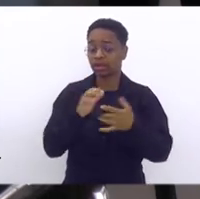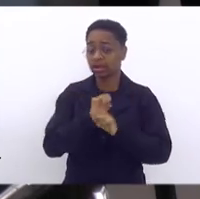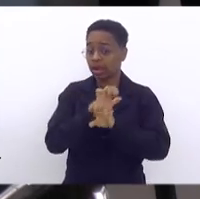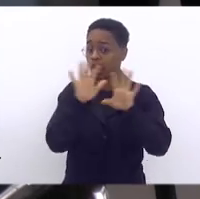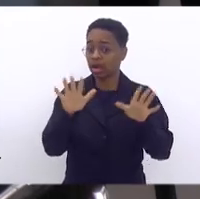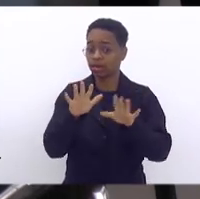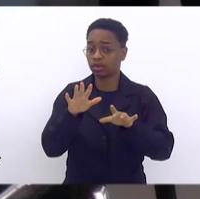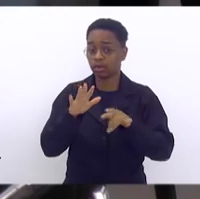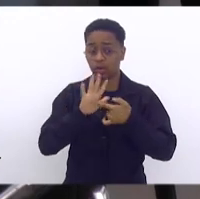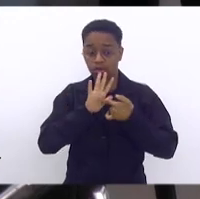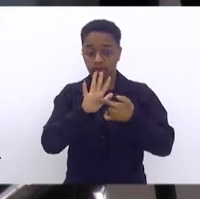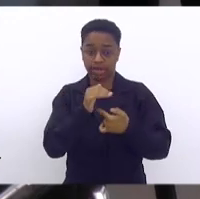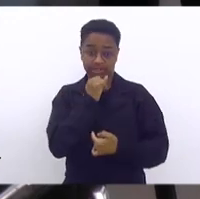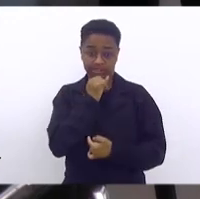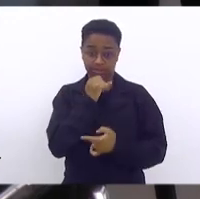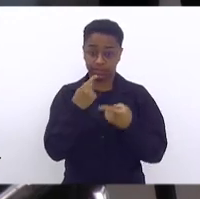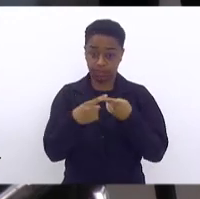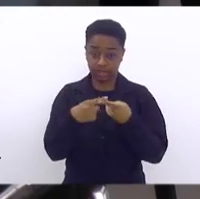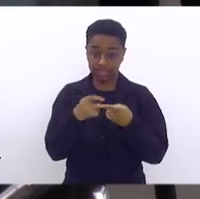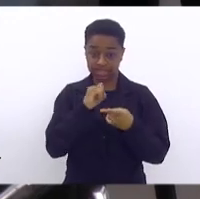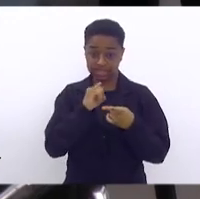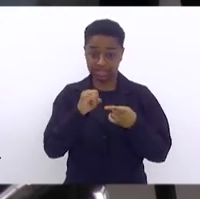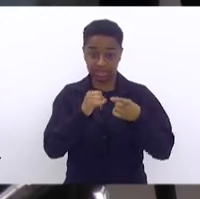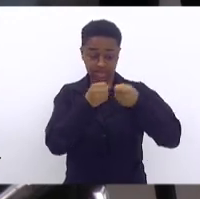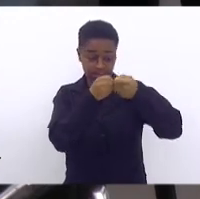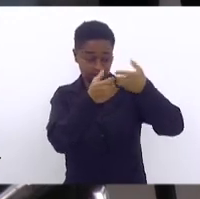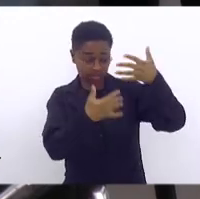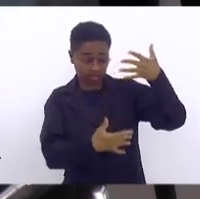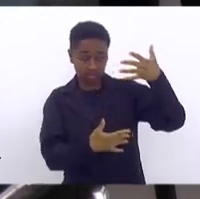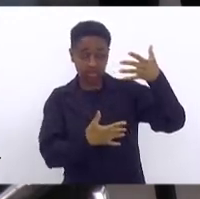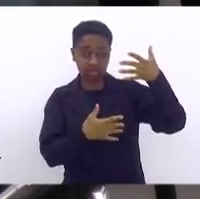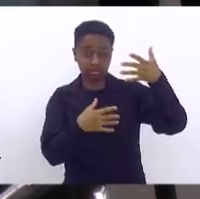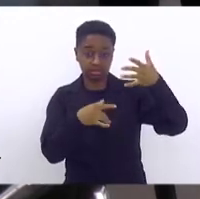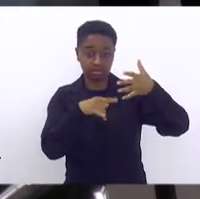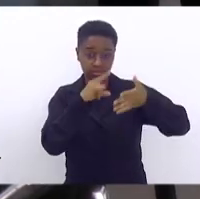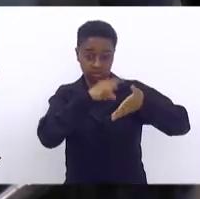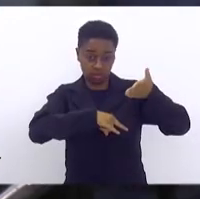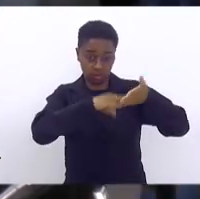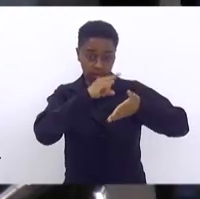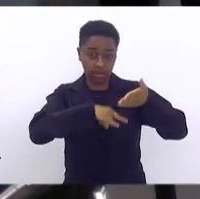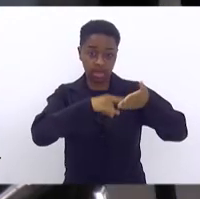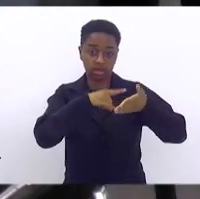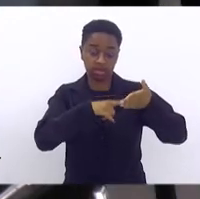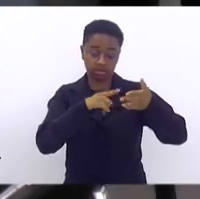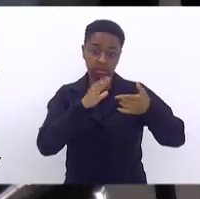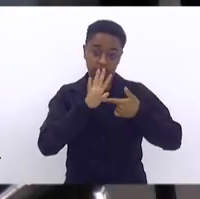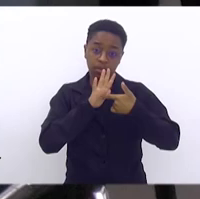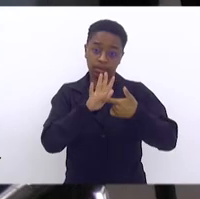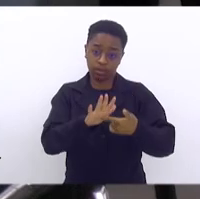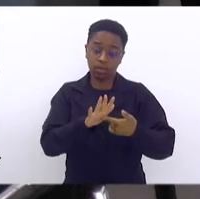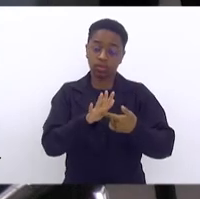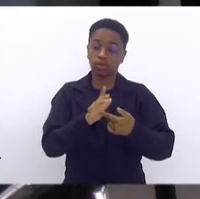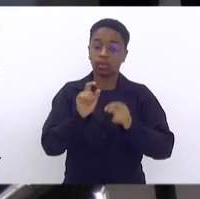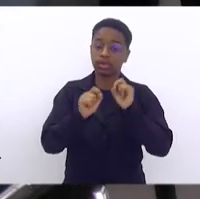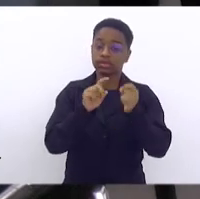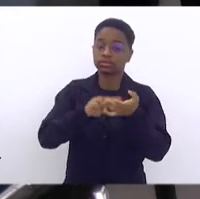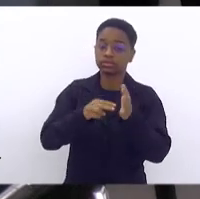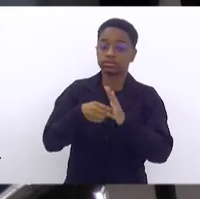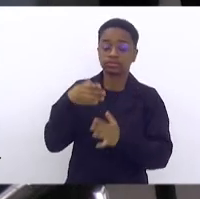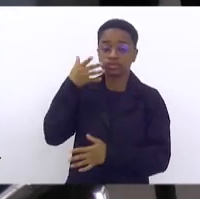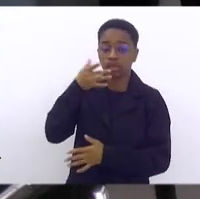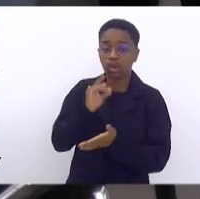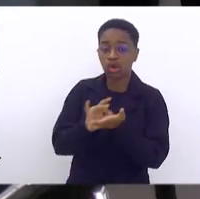para a gente. Porque, se a gente abrir os termos de uso da plataforma agora, vai ter lá uma aba para discurso de ódio,